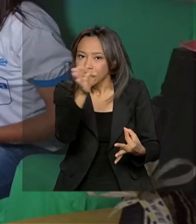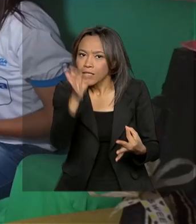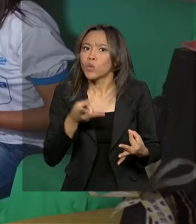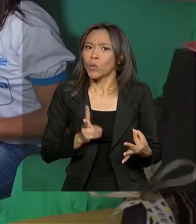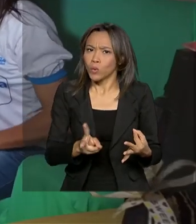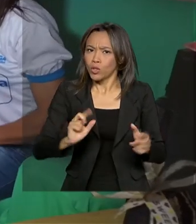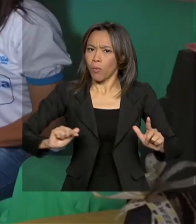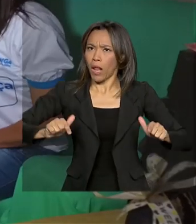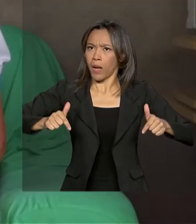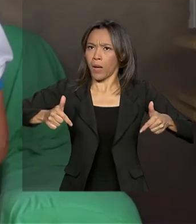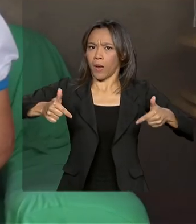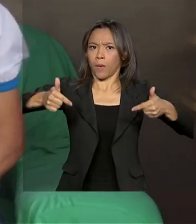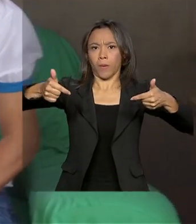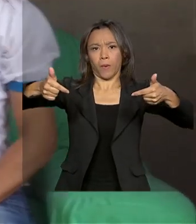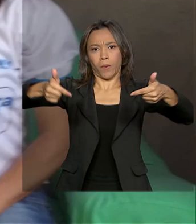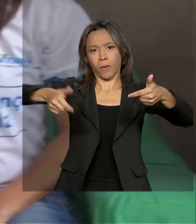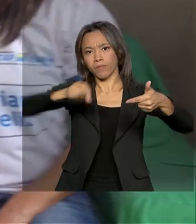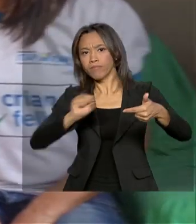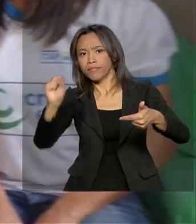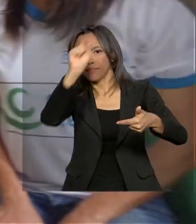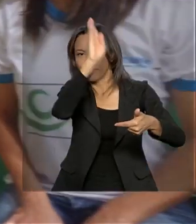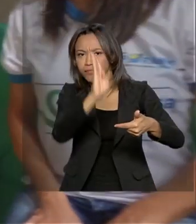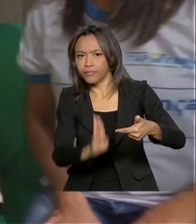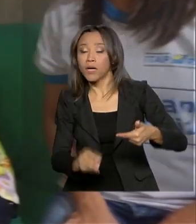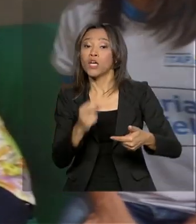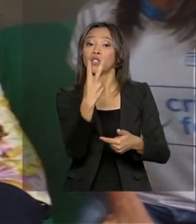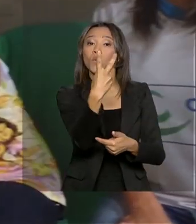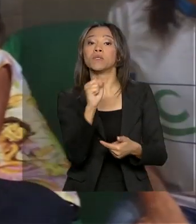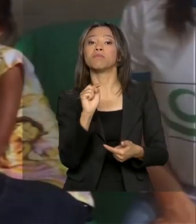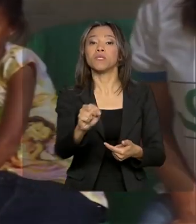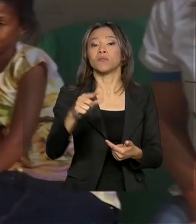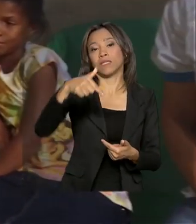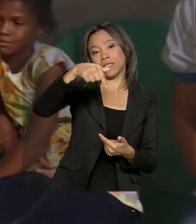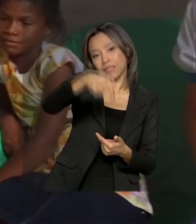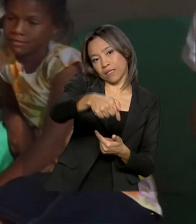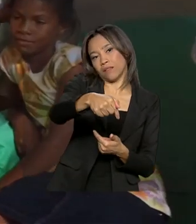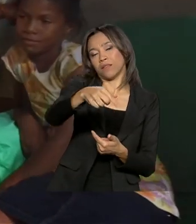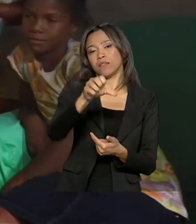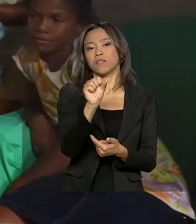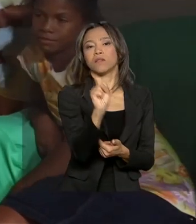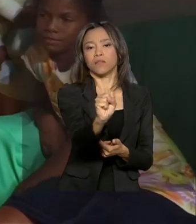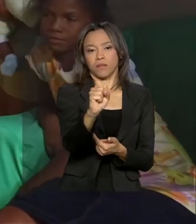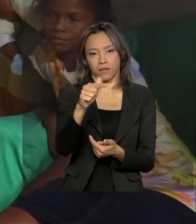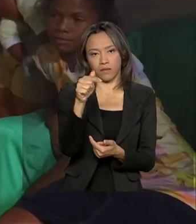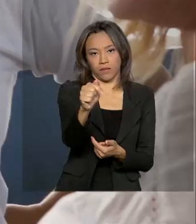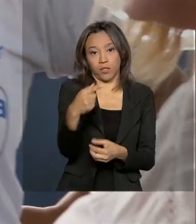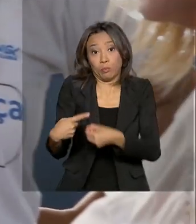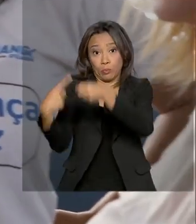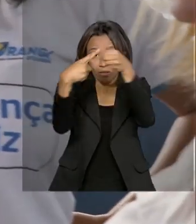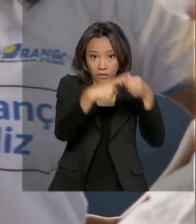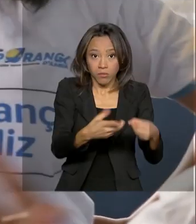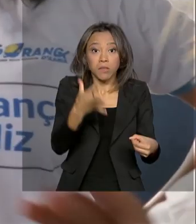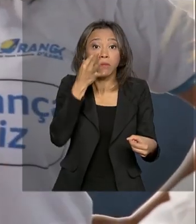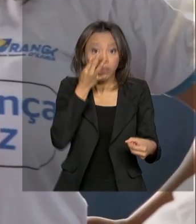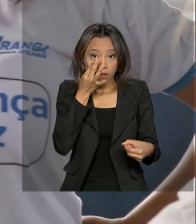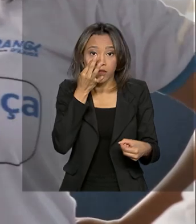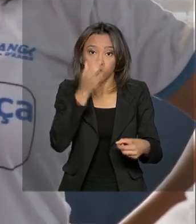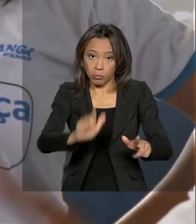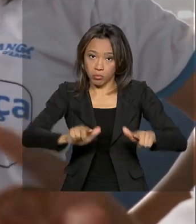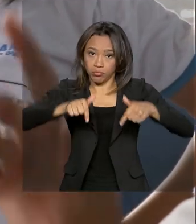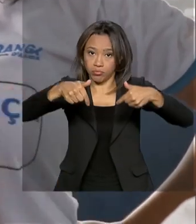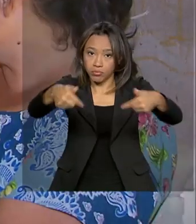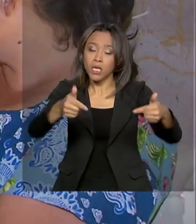avançando pelo país. Está presente em 2.787 municípios e até o momento